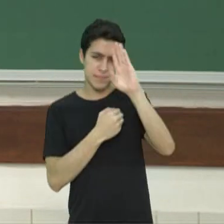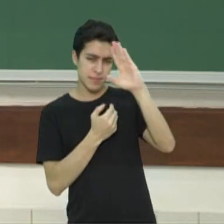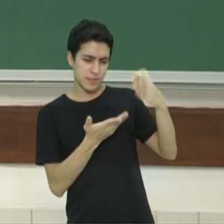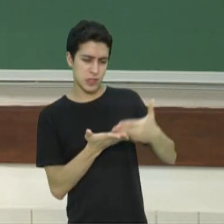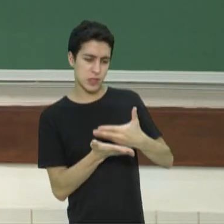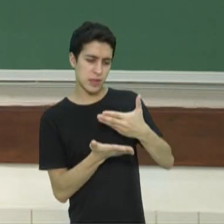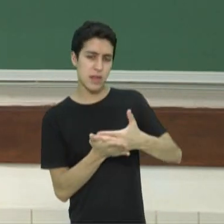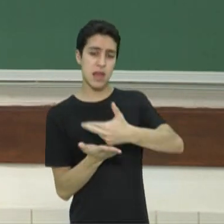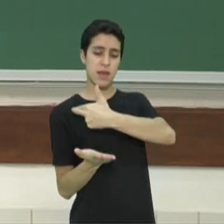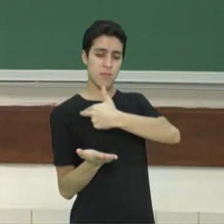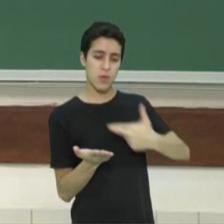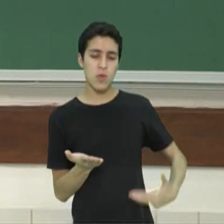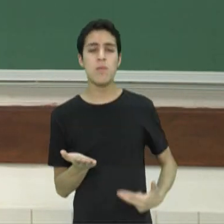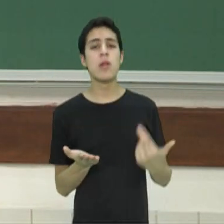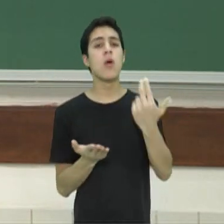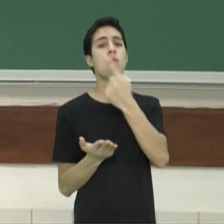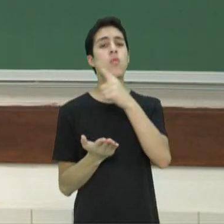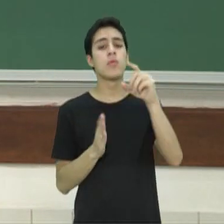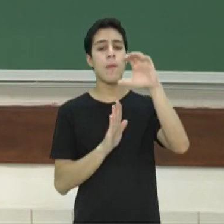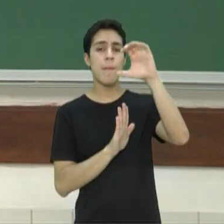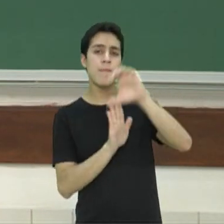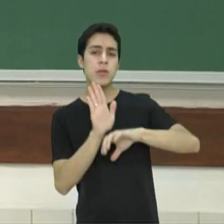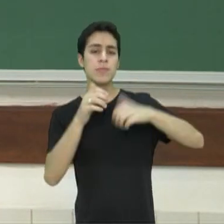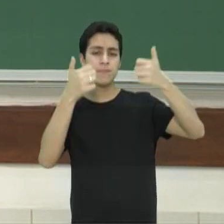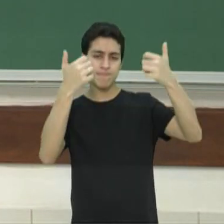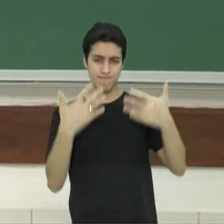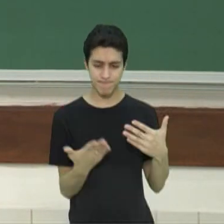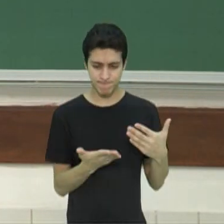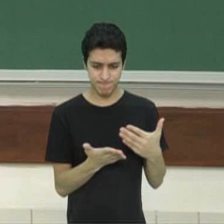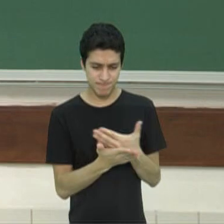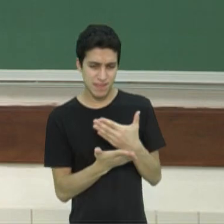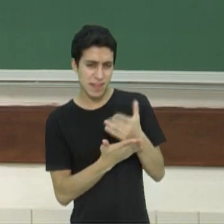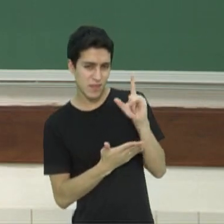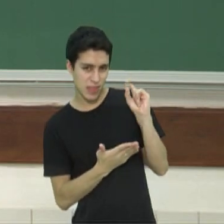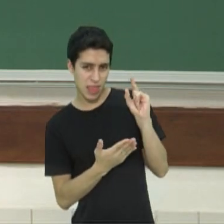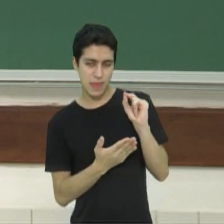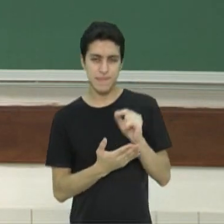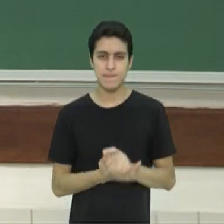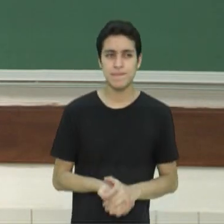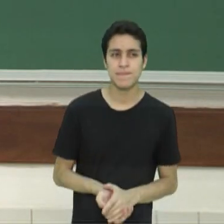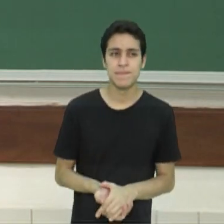República, no seu último capítulo, que é chamado de Livro 10.